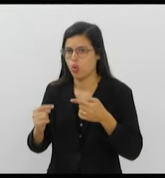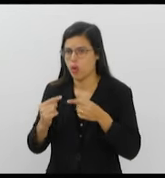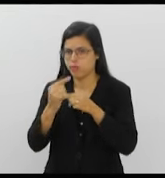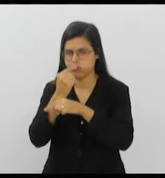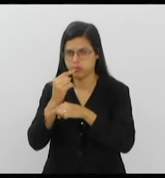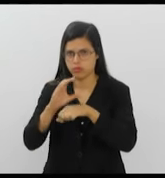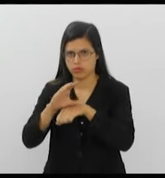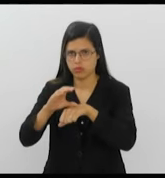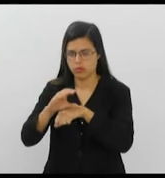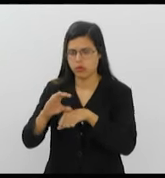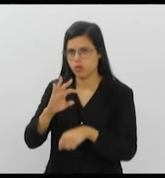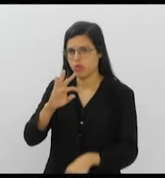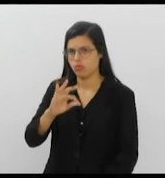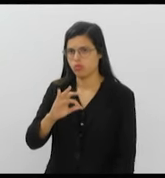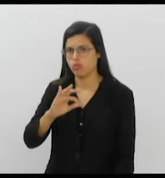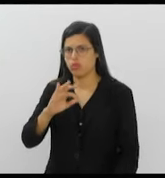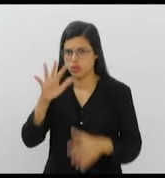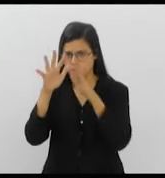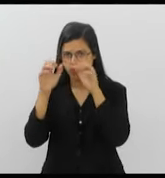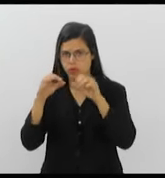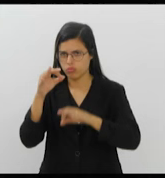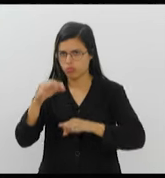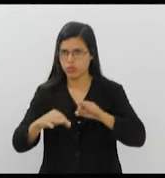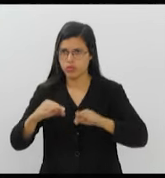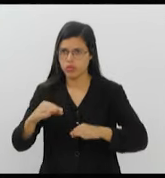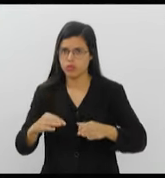o decreto passou a estar em pé.